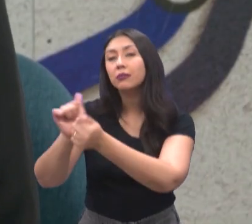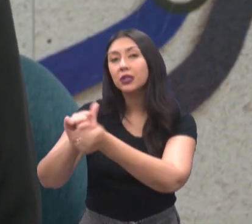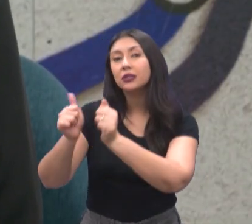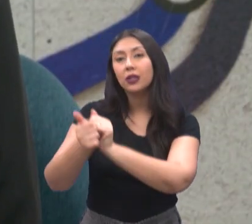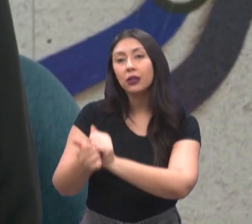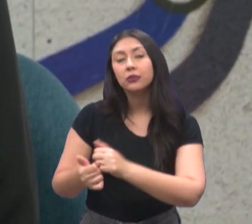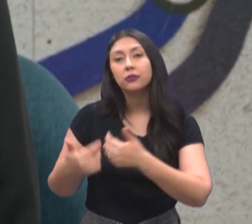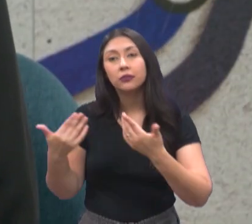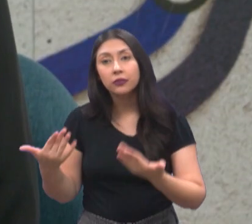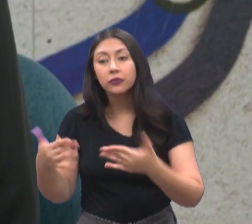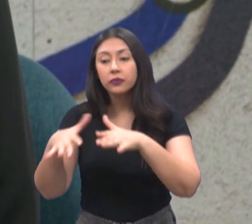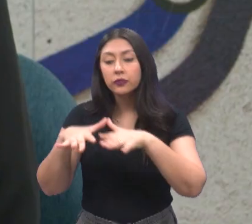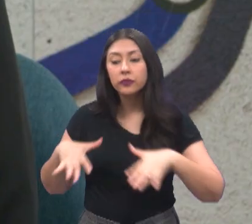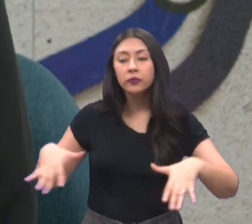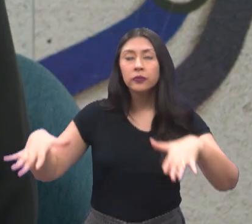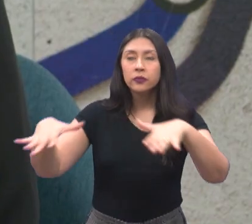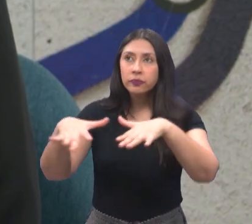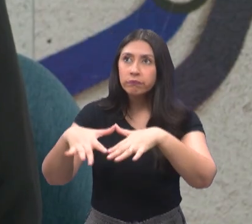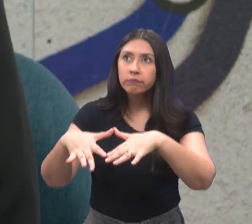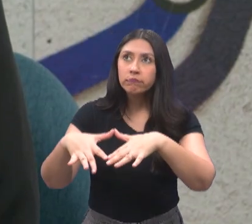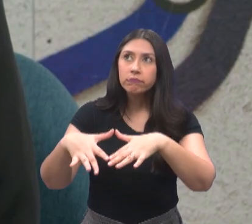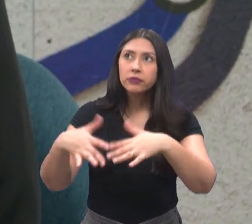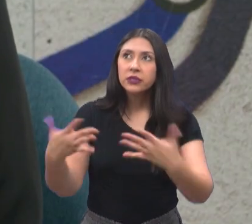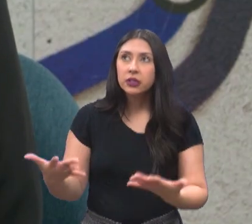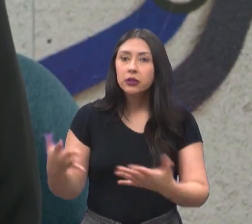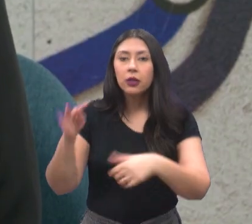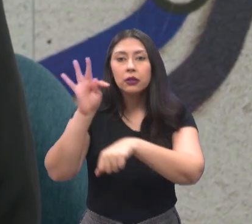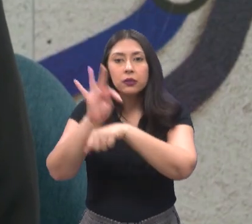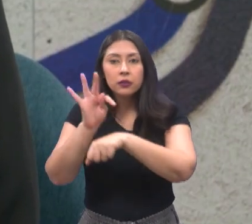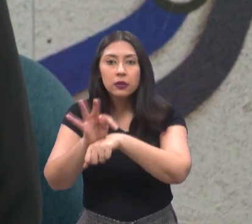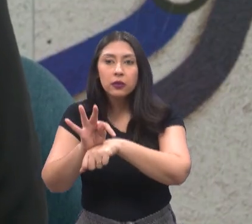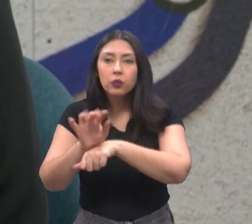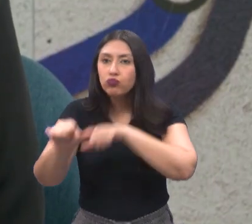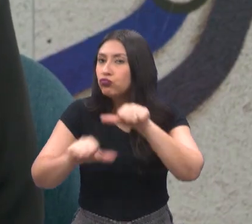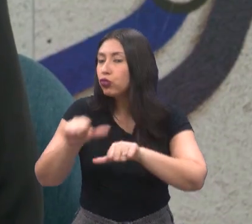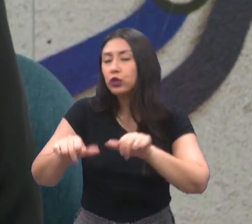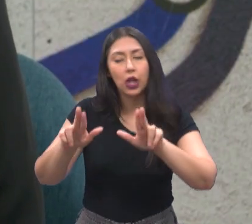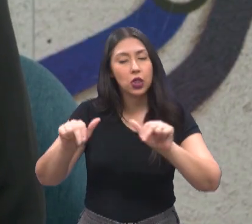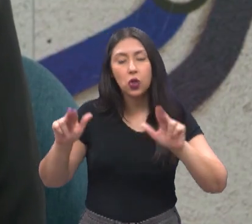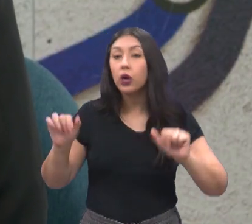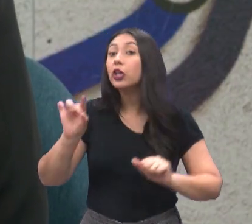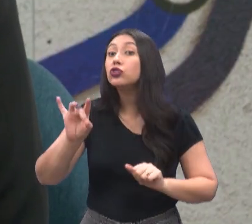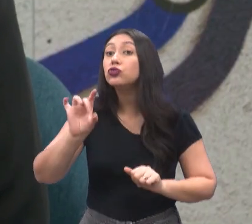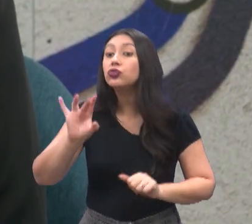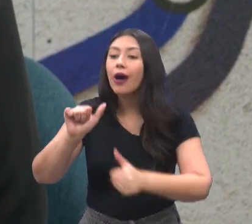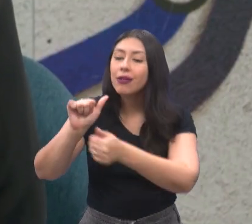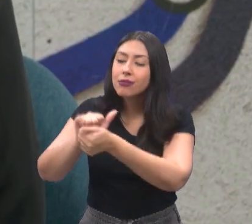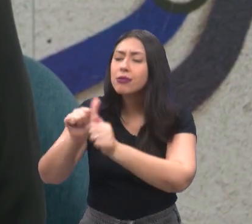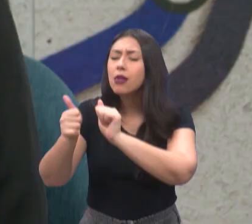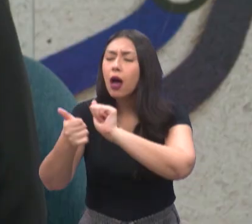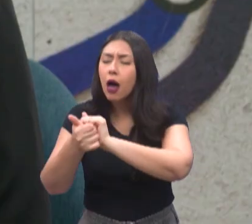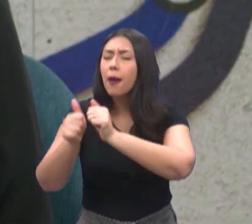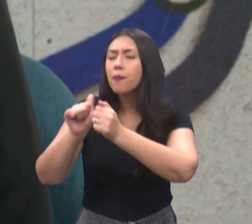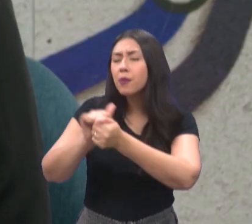todo o ofício da joalheria, na verdade, a técnica inicial, ela nunca vai mudar, né? Ela sempre vai ser a mesma. Ela vem aí com algumas